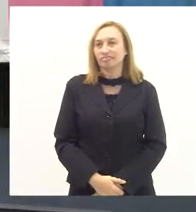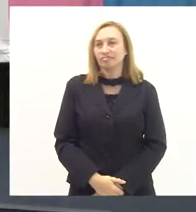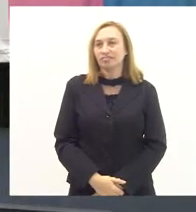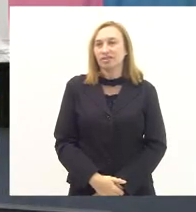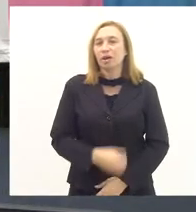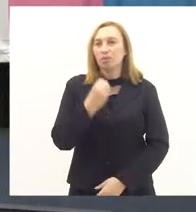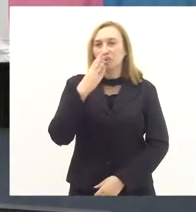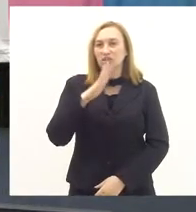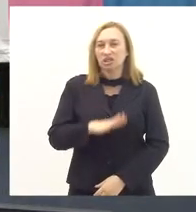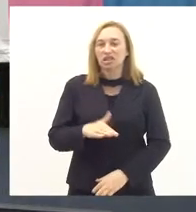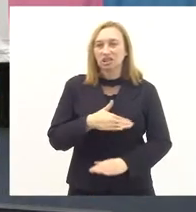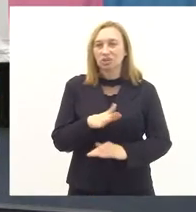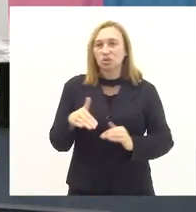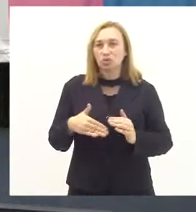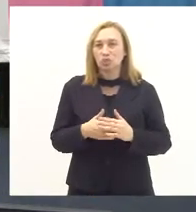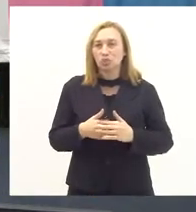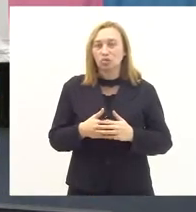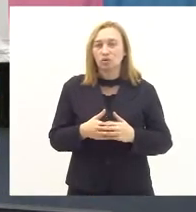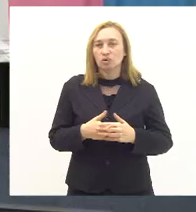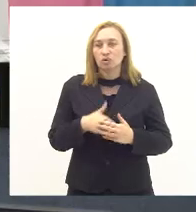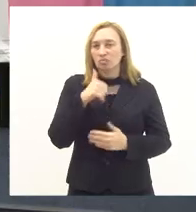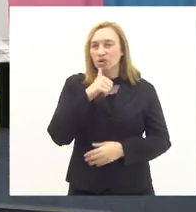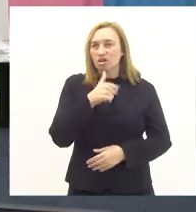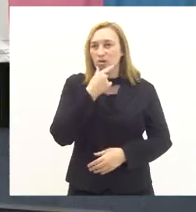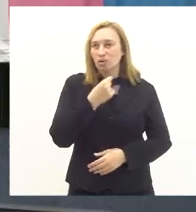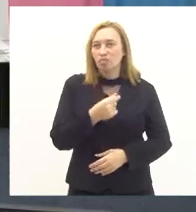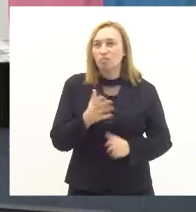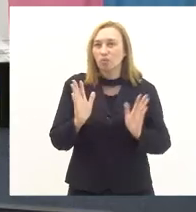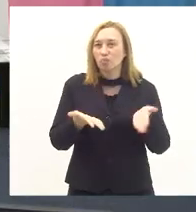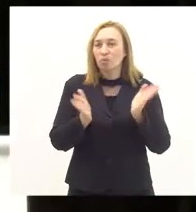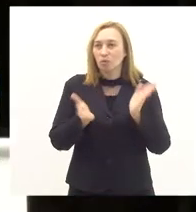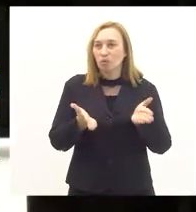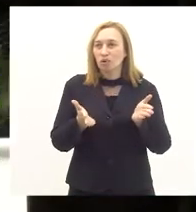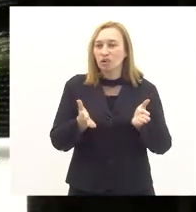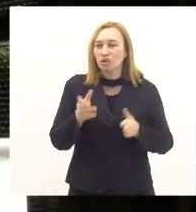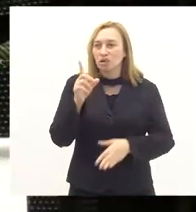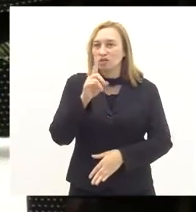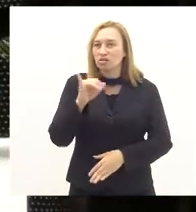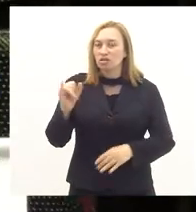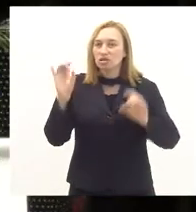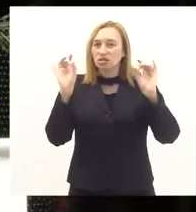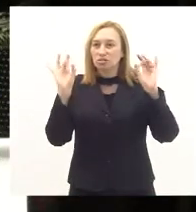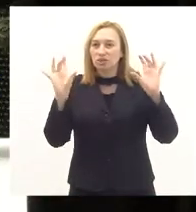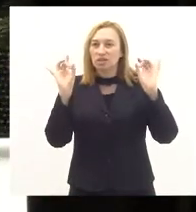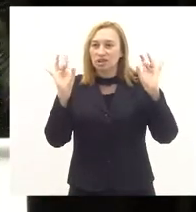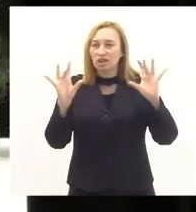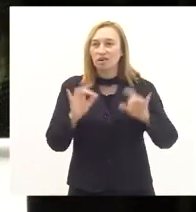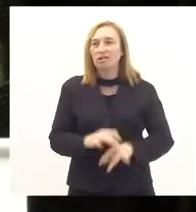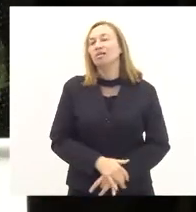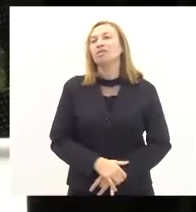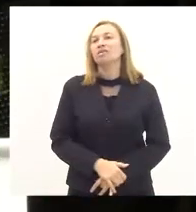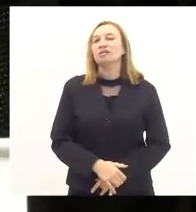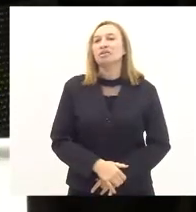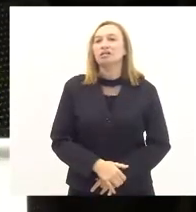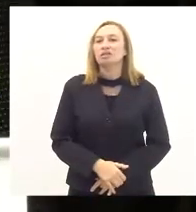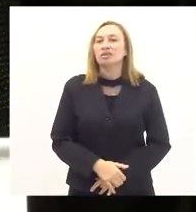Boa tarde a todas, todos. Hoje é um dia especial, né?